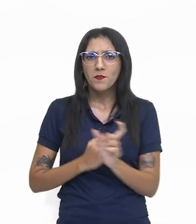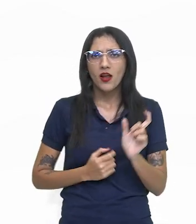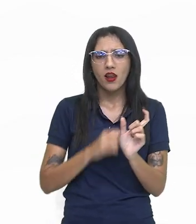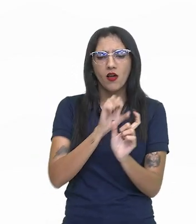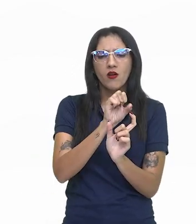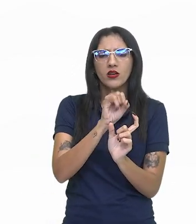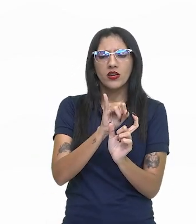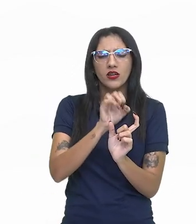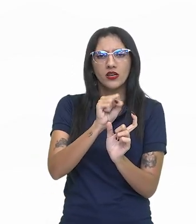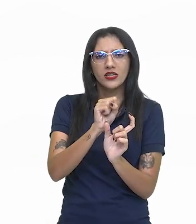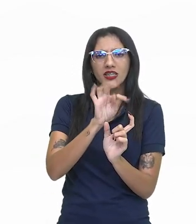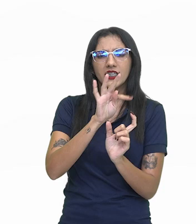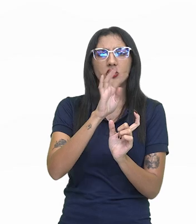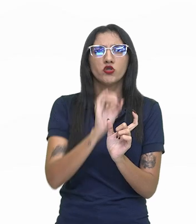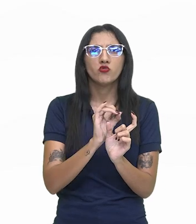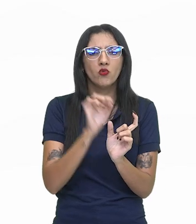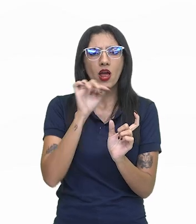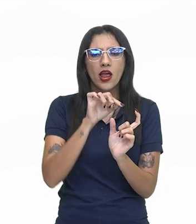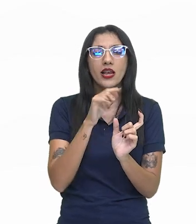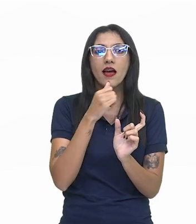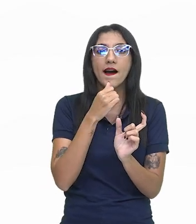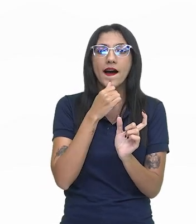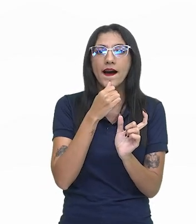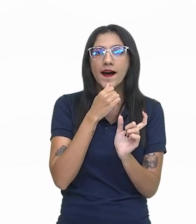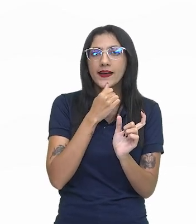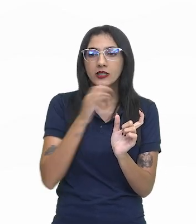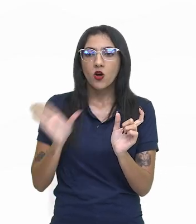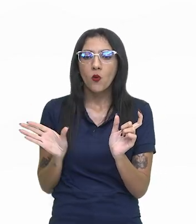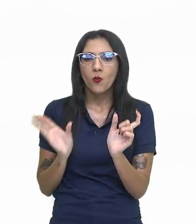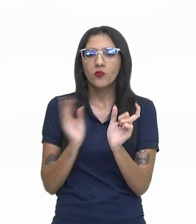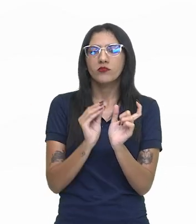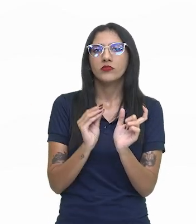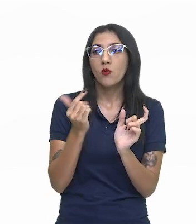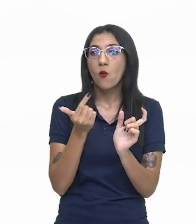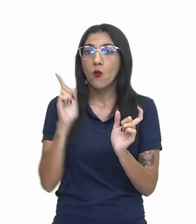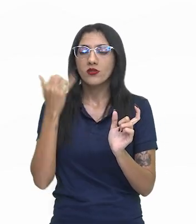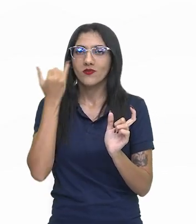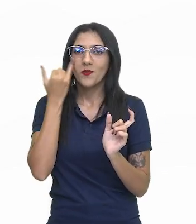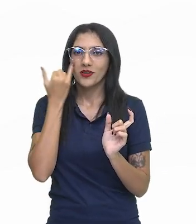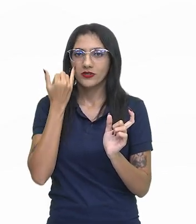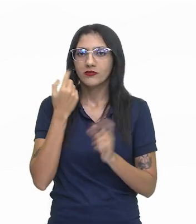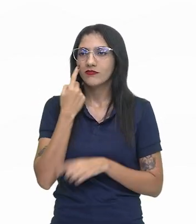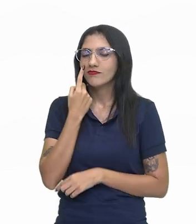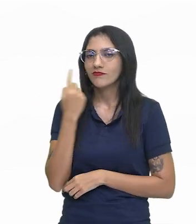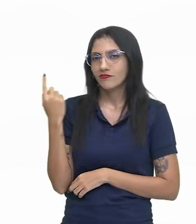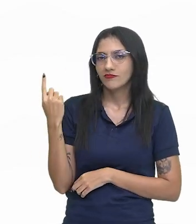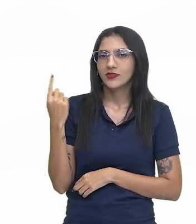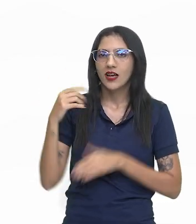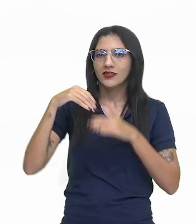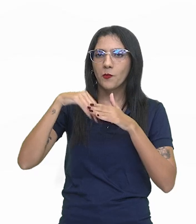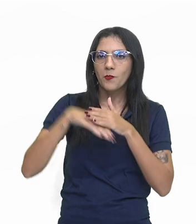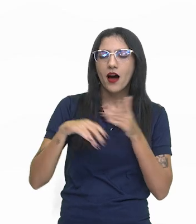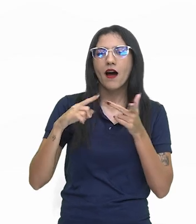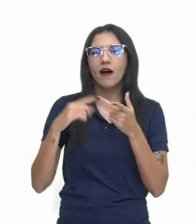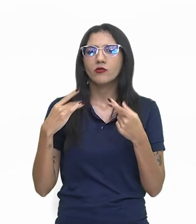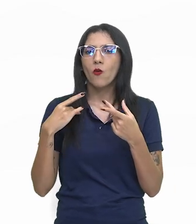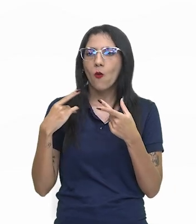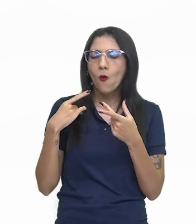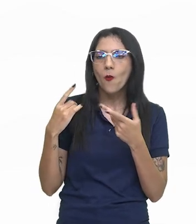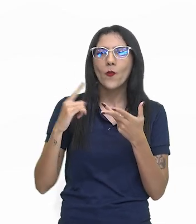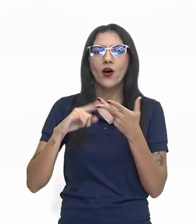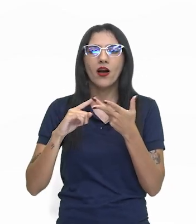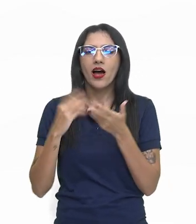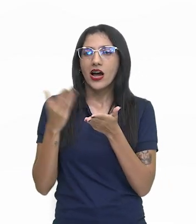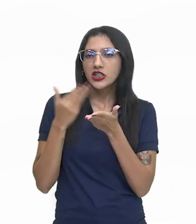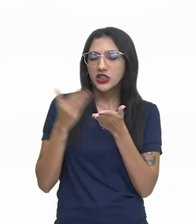está projetando, abrindo o caminho para o que eu ainda vou dizer. Sapatos, roupas, agendas. Justamente